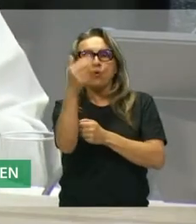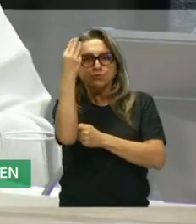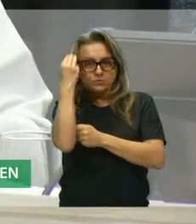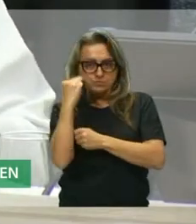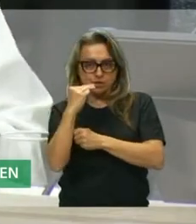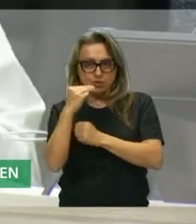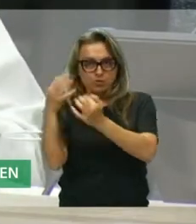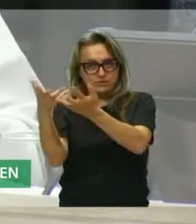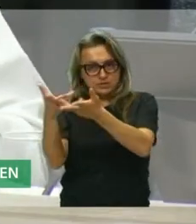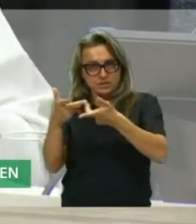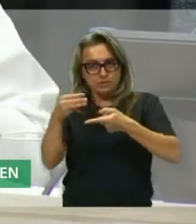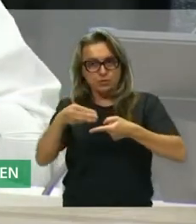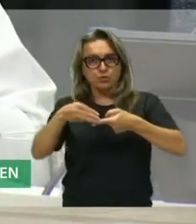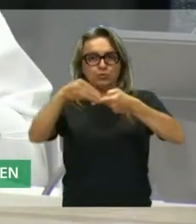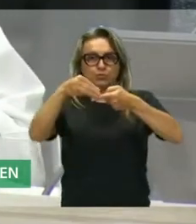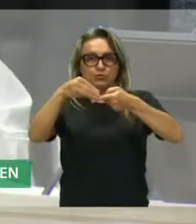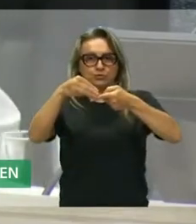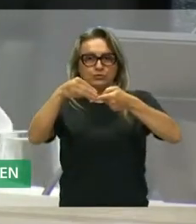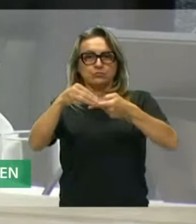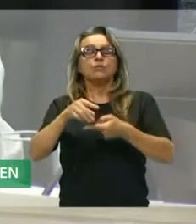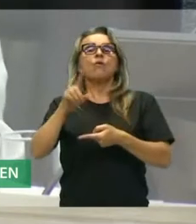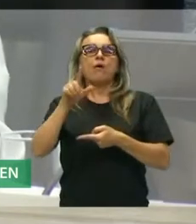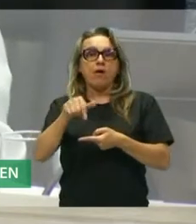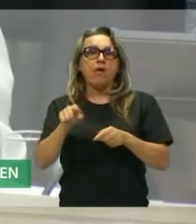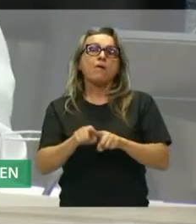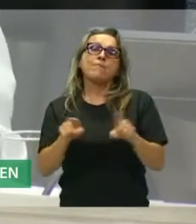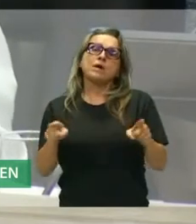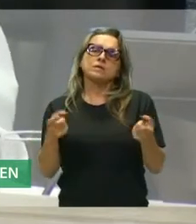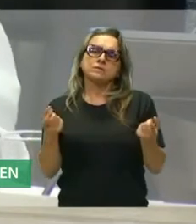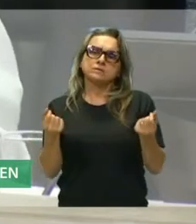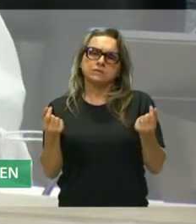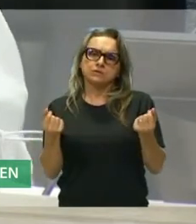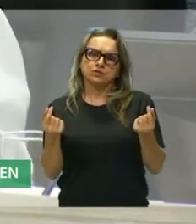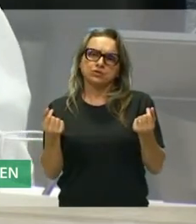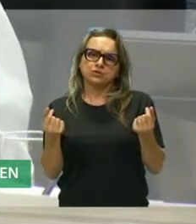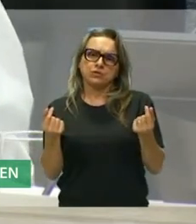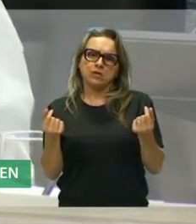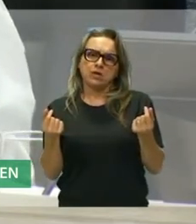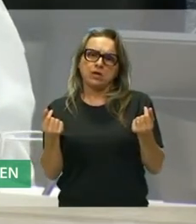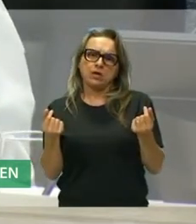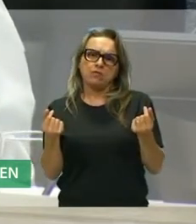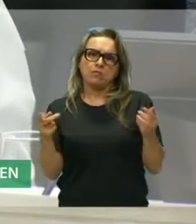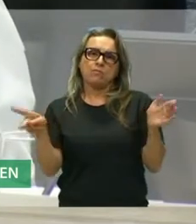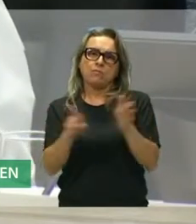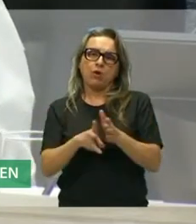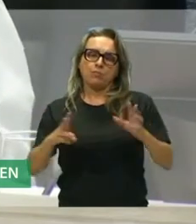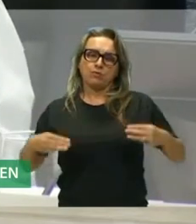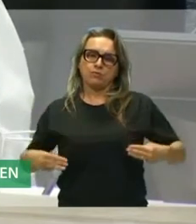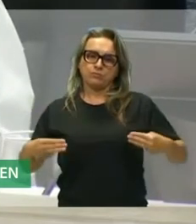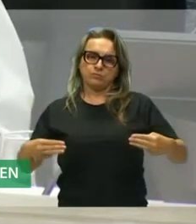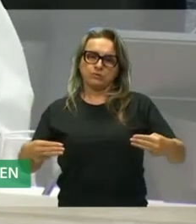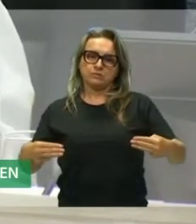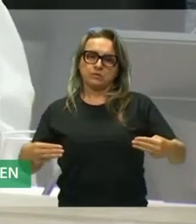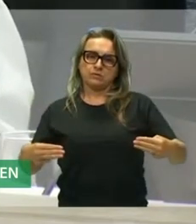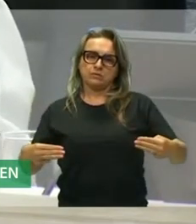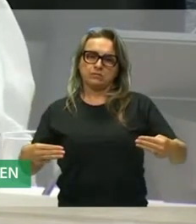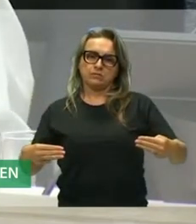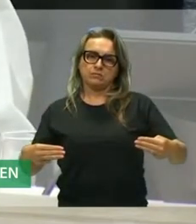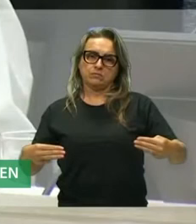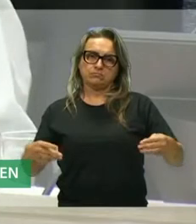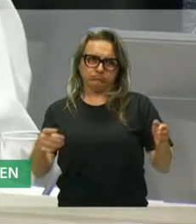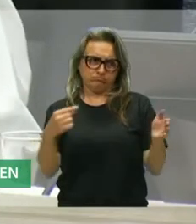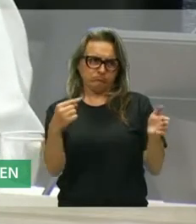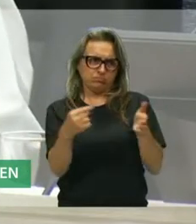milhões... É do município, sim, mas é o dinheiro enviado, acho que essa é a pergunta, né? Que é enviado pelo Ministério. E